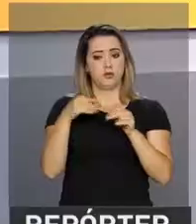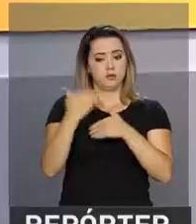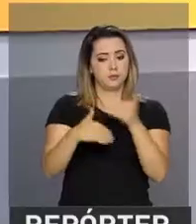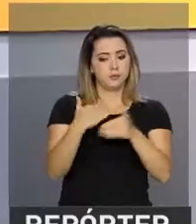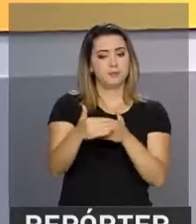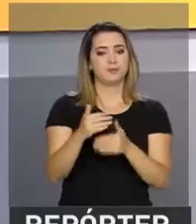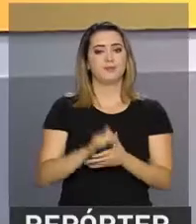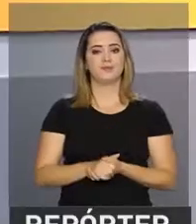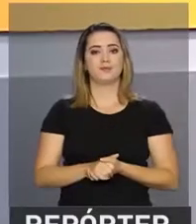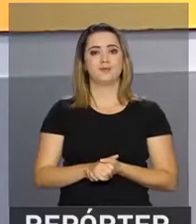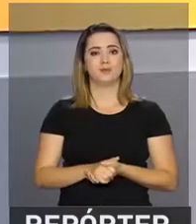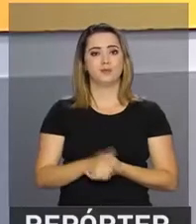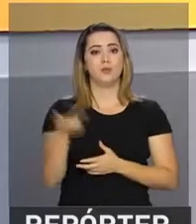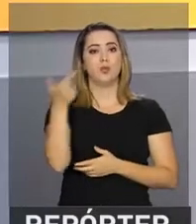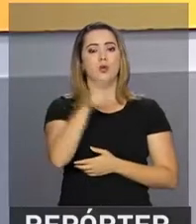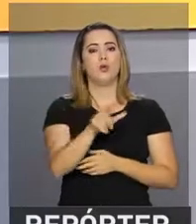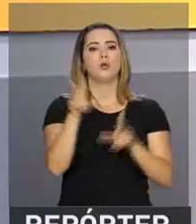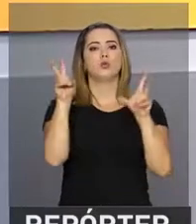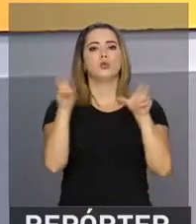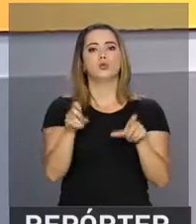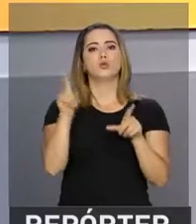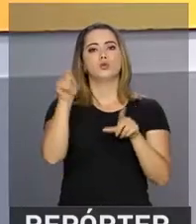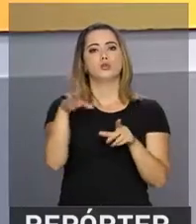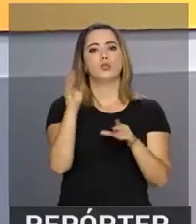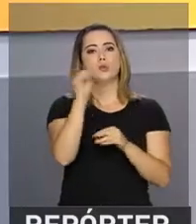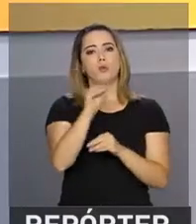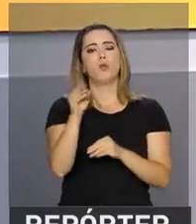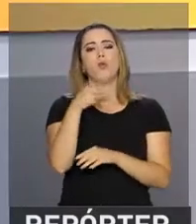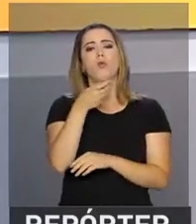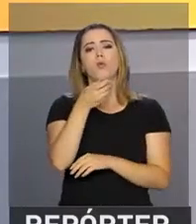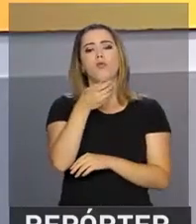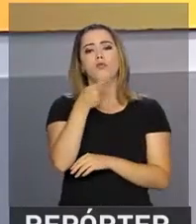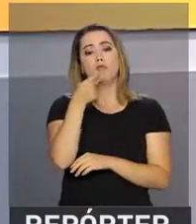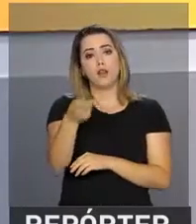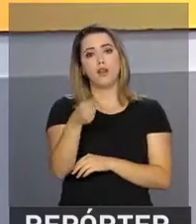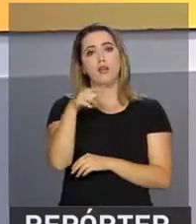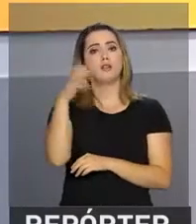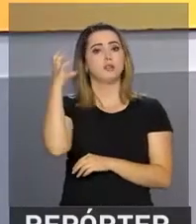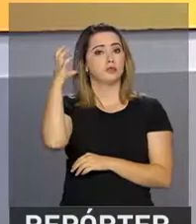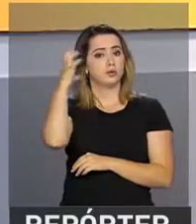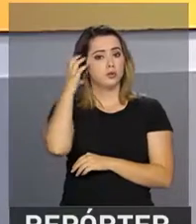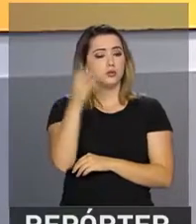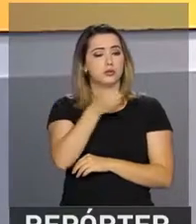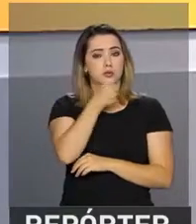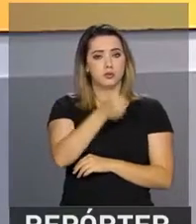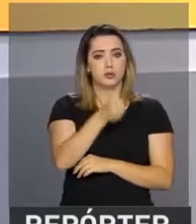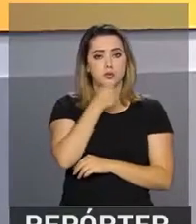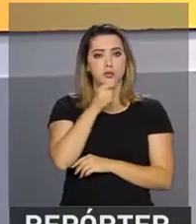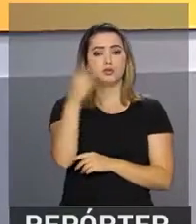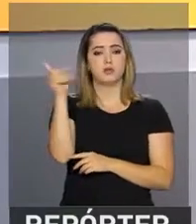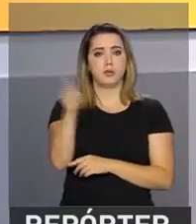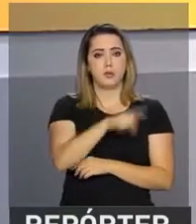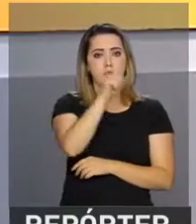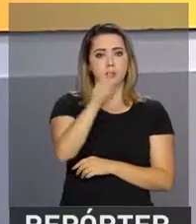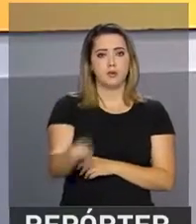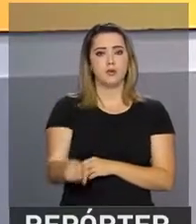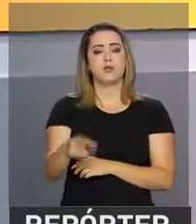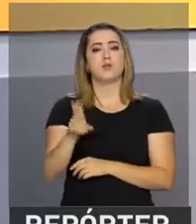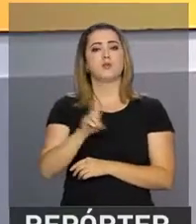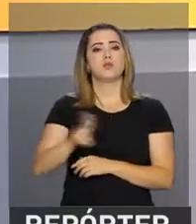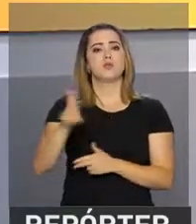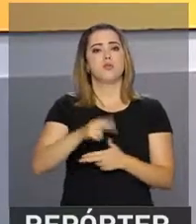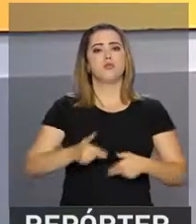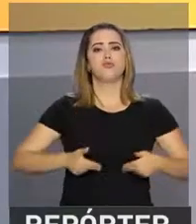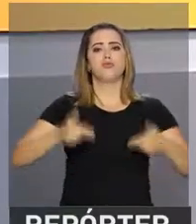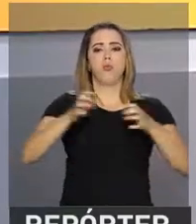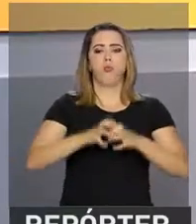desenvolvimento. Outro assunto tratado na entrevista foi sobre o Tratado para a Proibição do Uso de Armas Nucleares para Fins